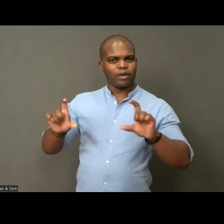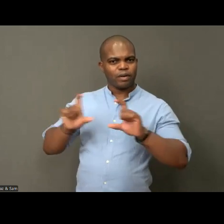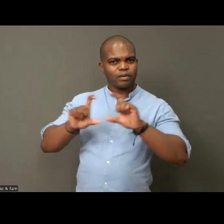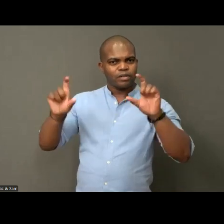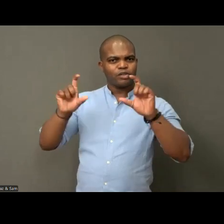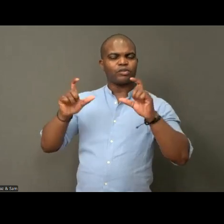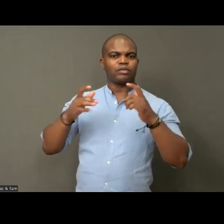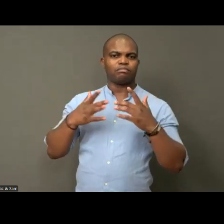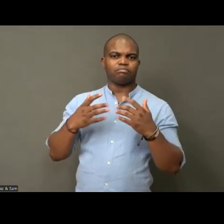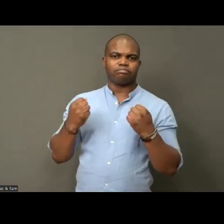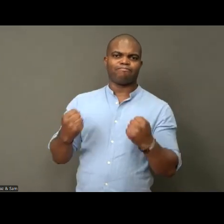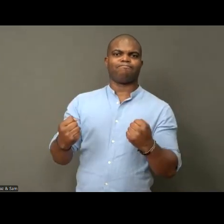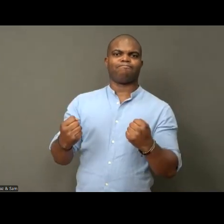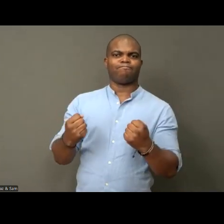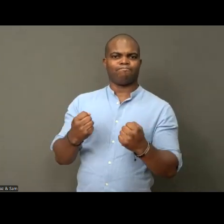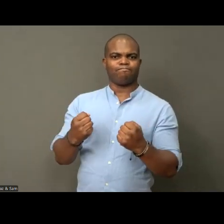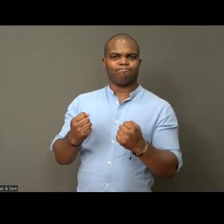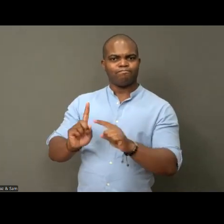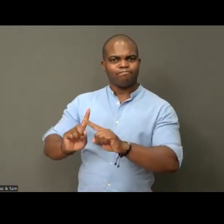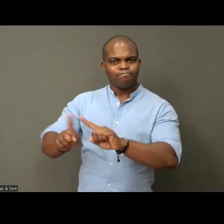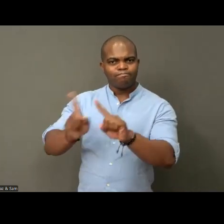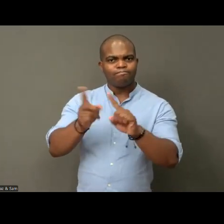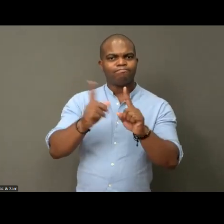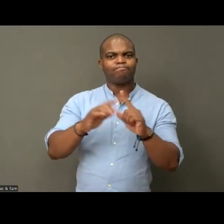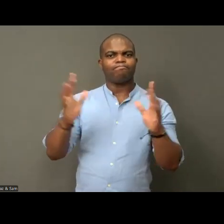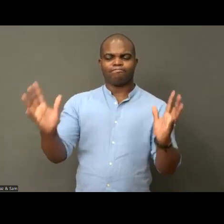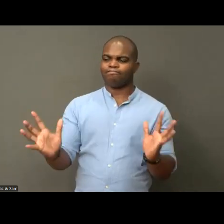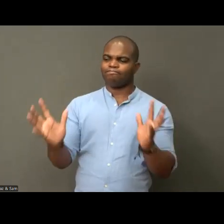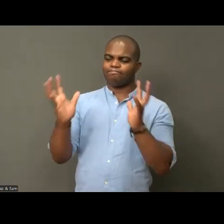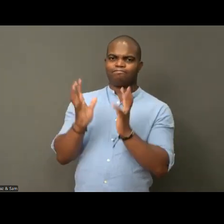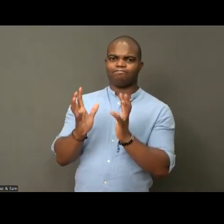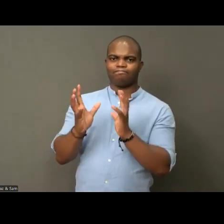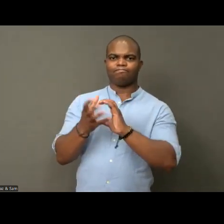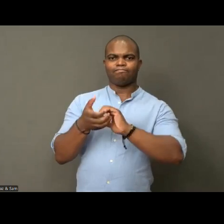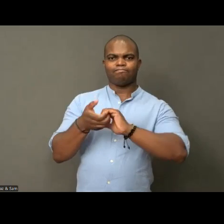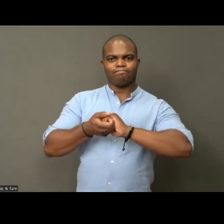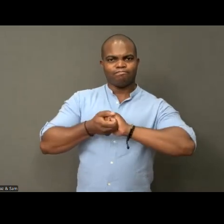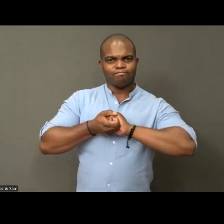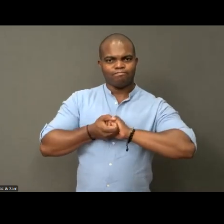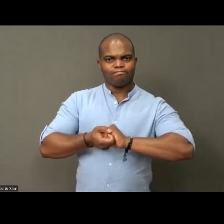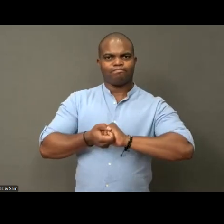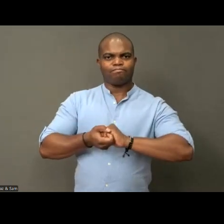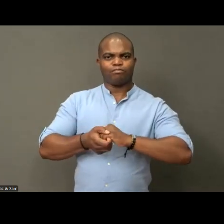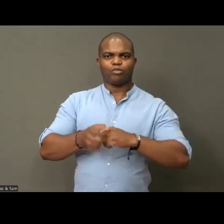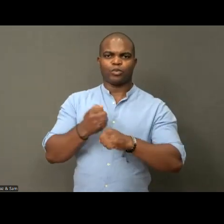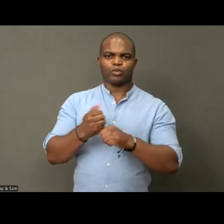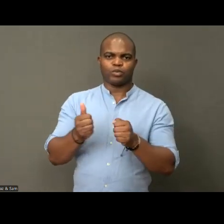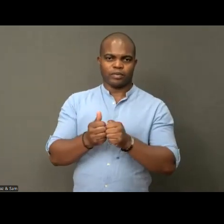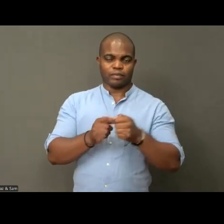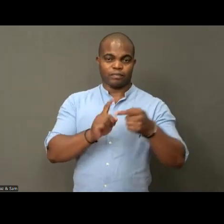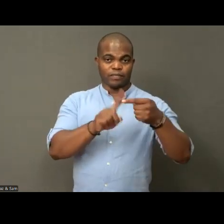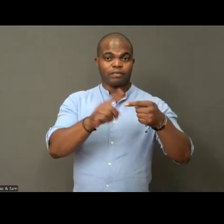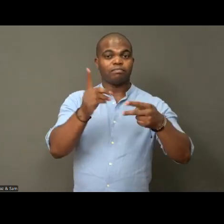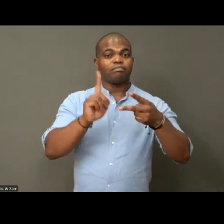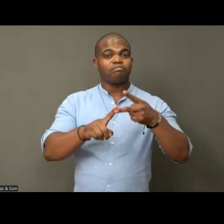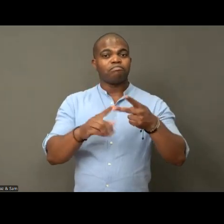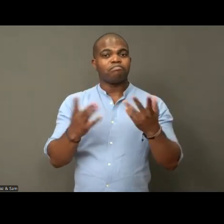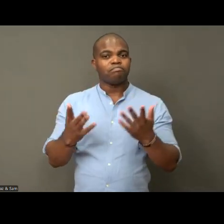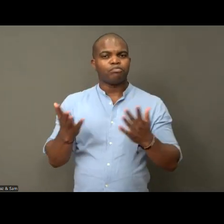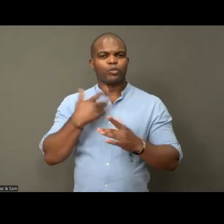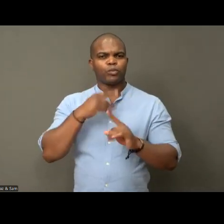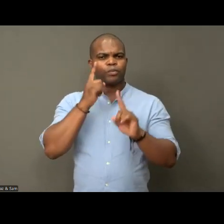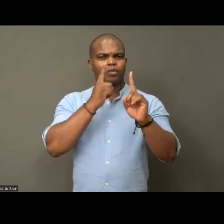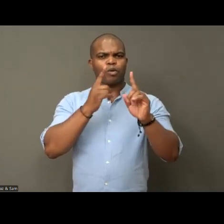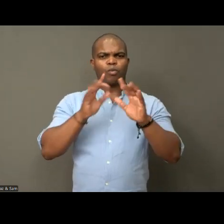Em segundo lugar, como eu disse, uma parte da missão é realmente tratar ou lidar com as questões mais sérias